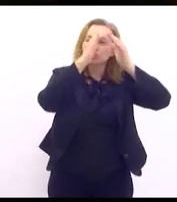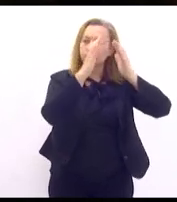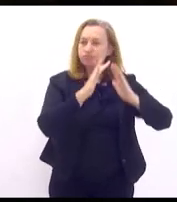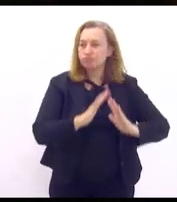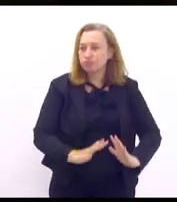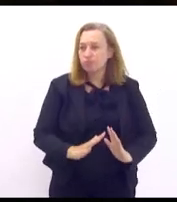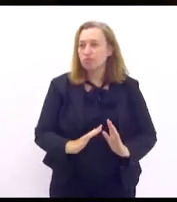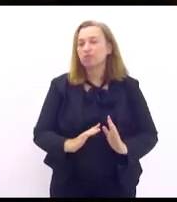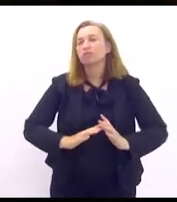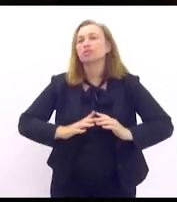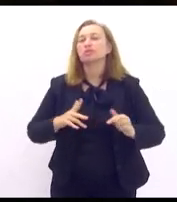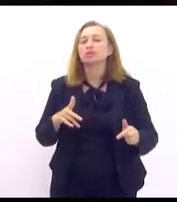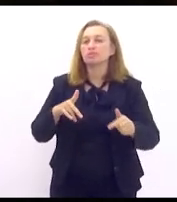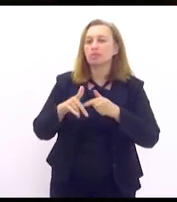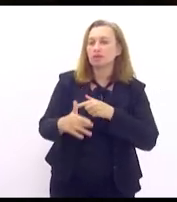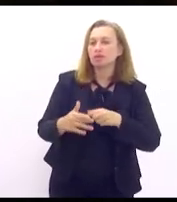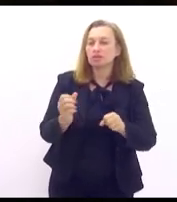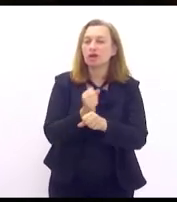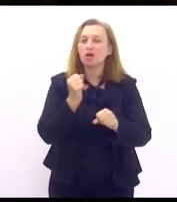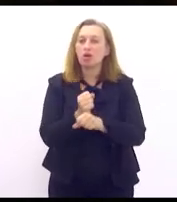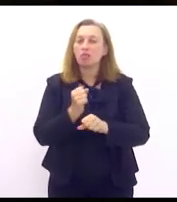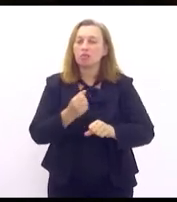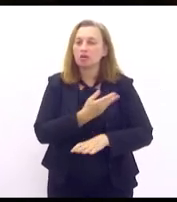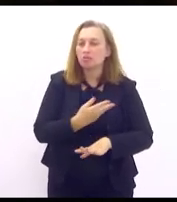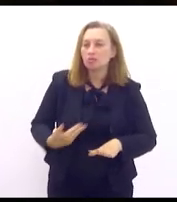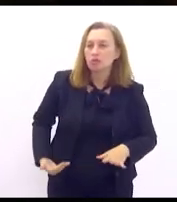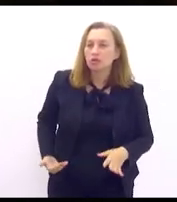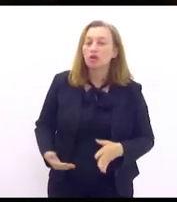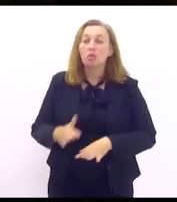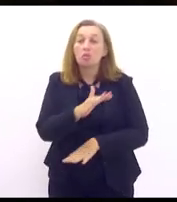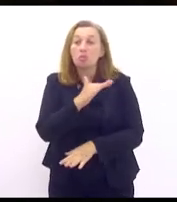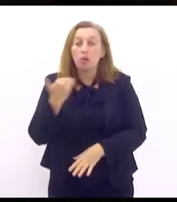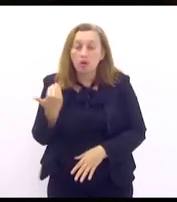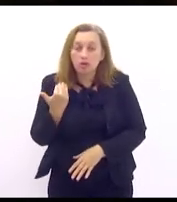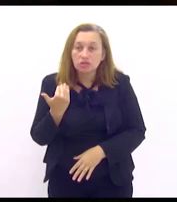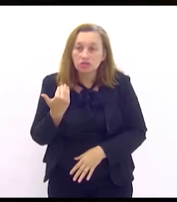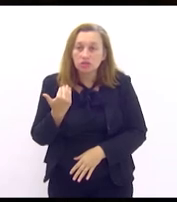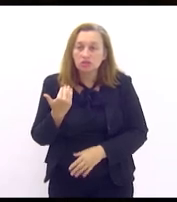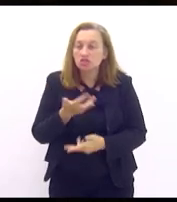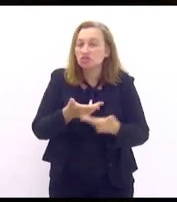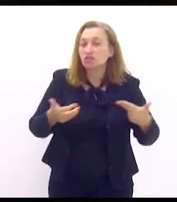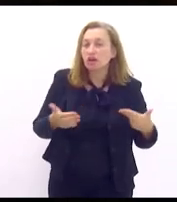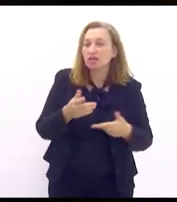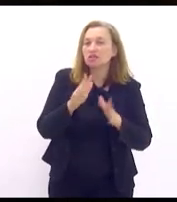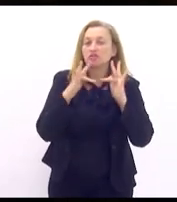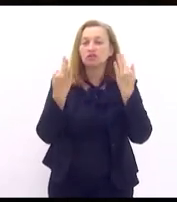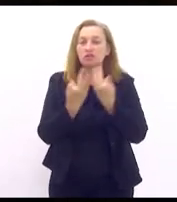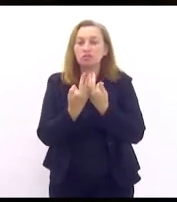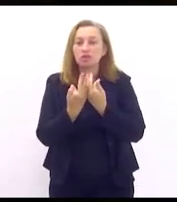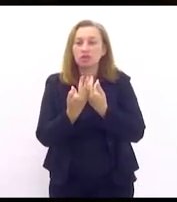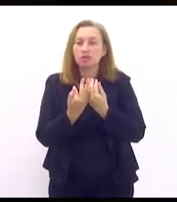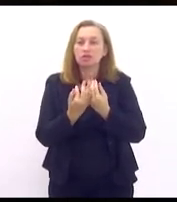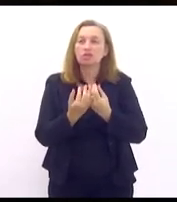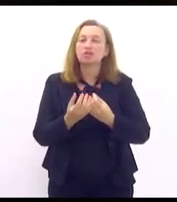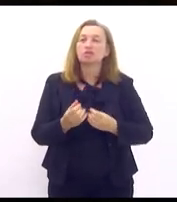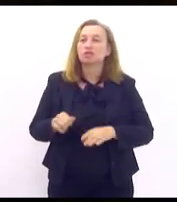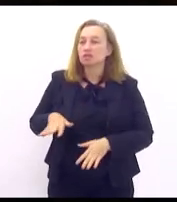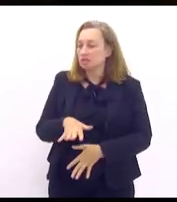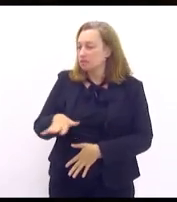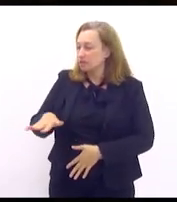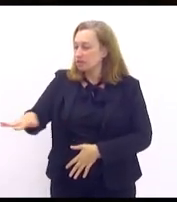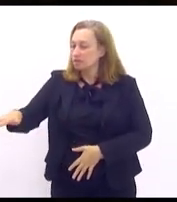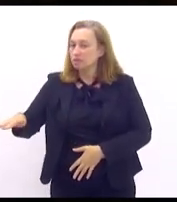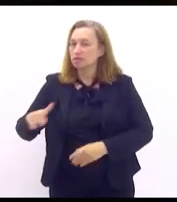de serviço público, prejuízo para os comerciantes, morte de várias famílias que são jogadas para as periferias das